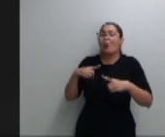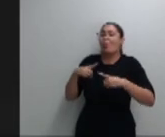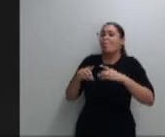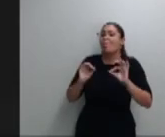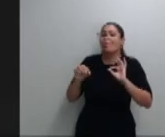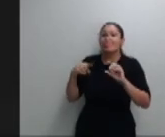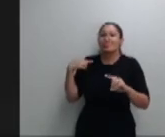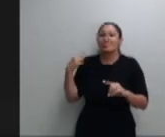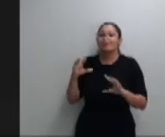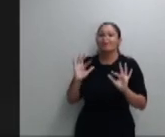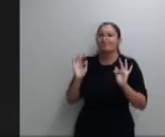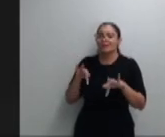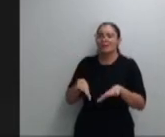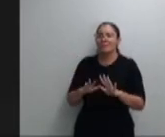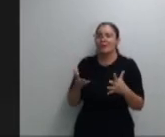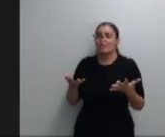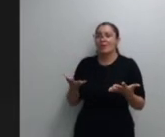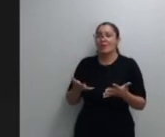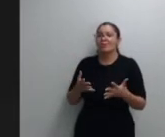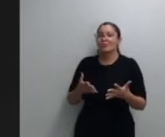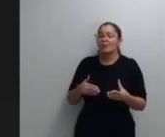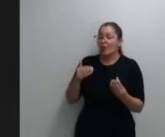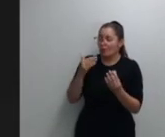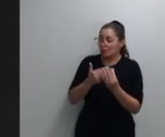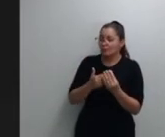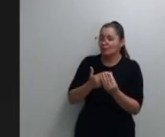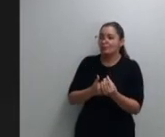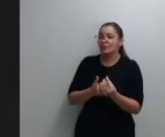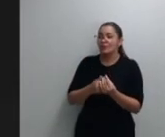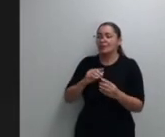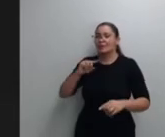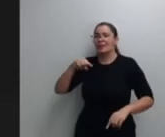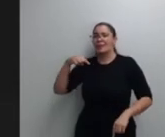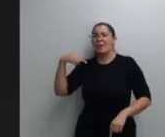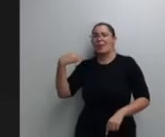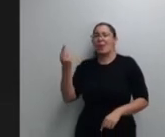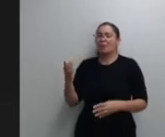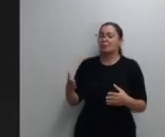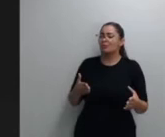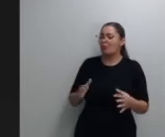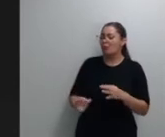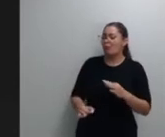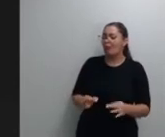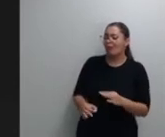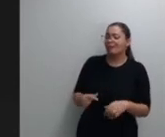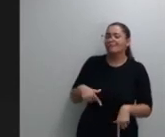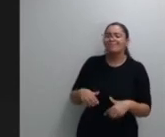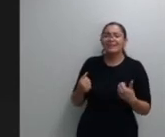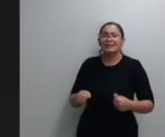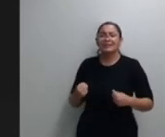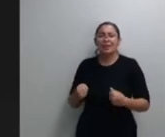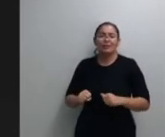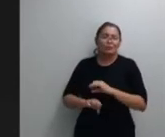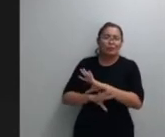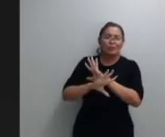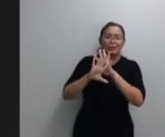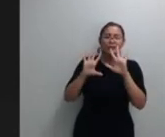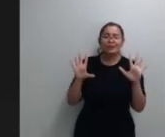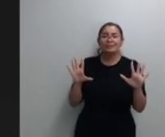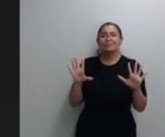enfim, vamos agora ter um julgamento e se depois no decorrer do julgamento houver alguma necessidade de esclarecimento porque